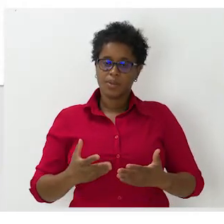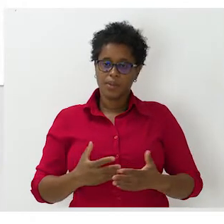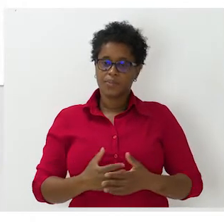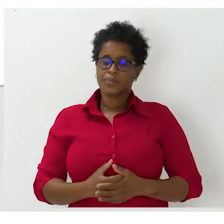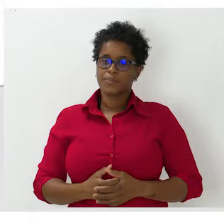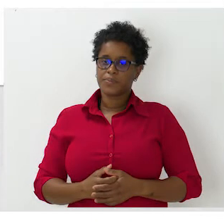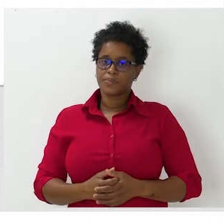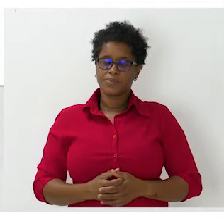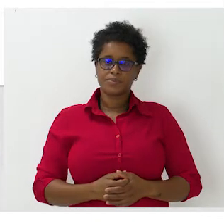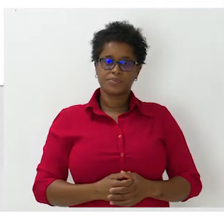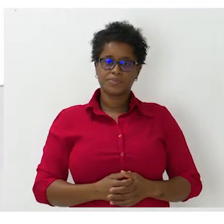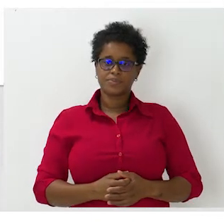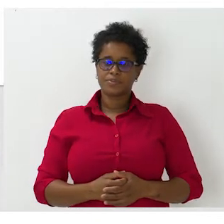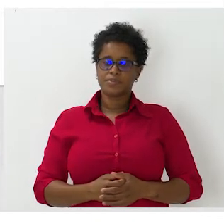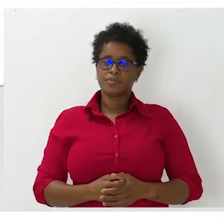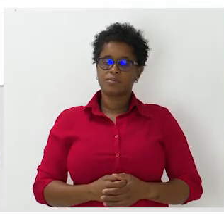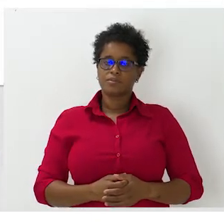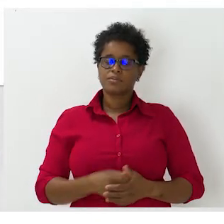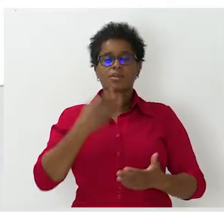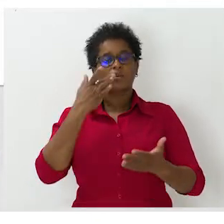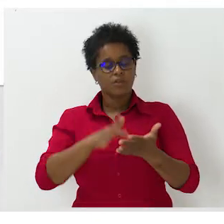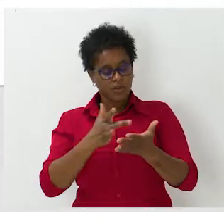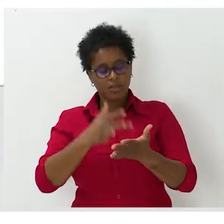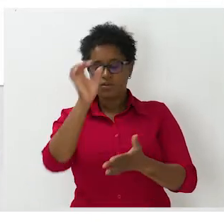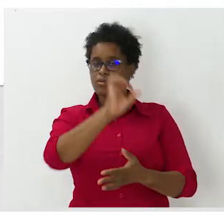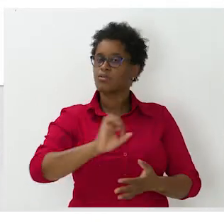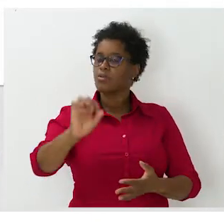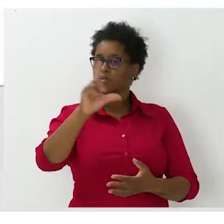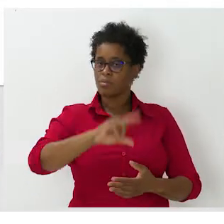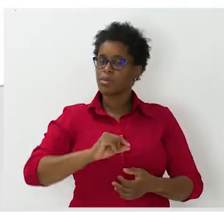Portanto, o vosso manual também